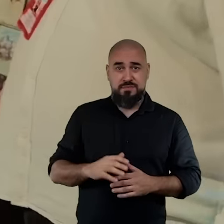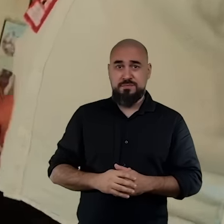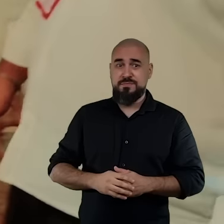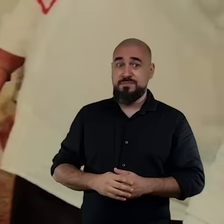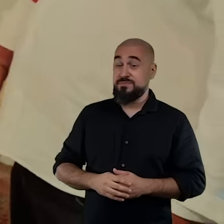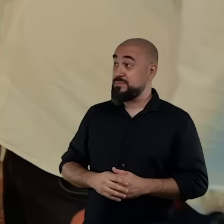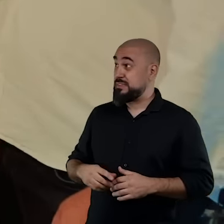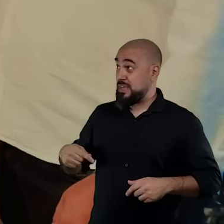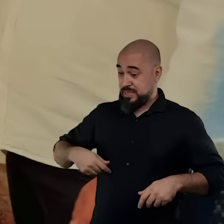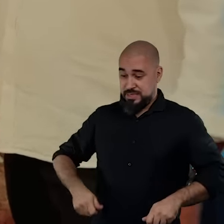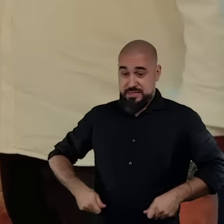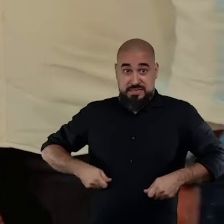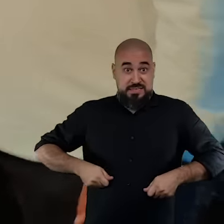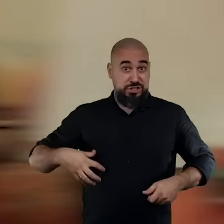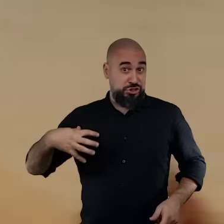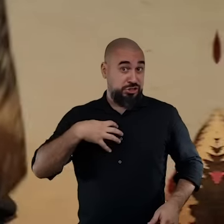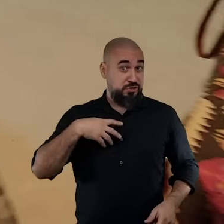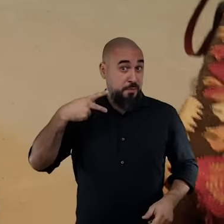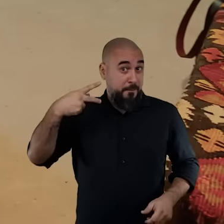Style.